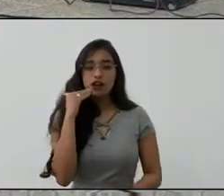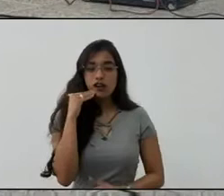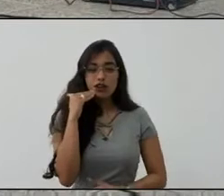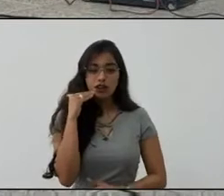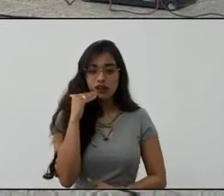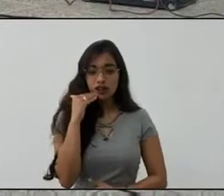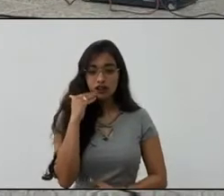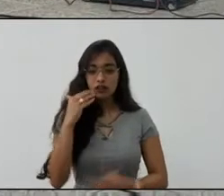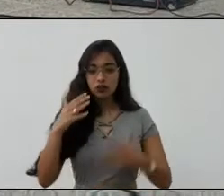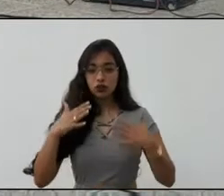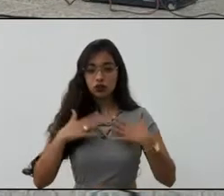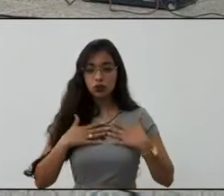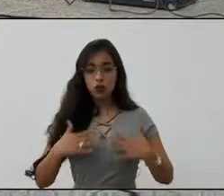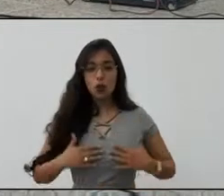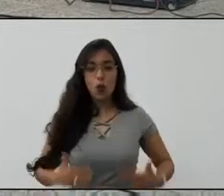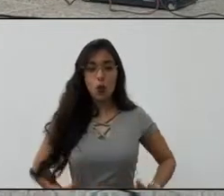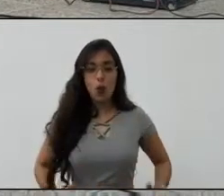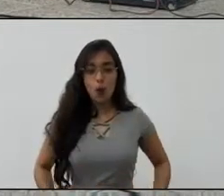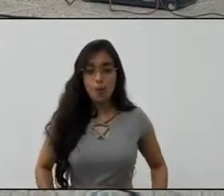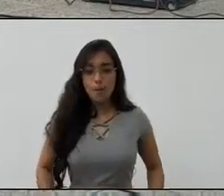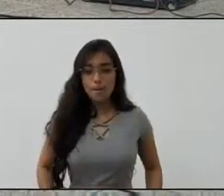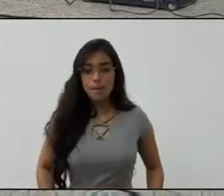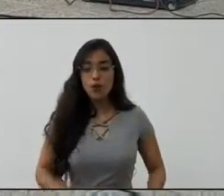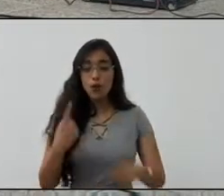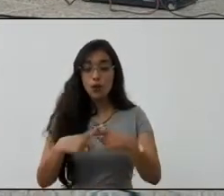organismo sob pressão, tanto em termos físicos,